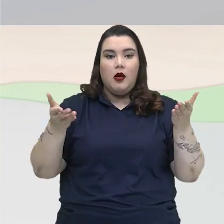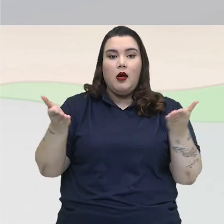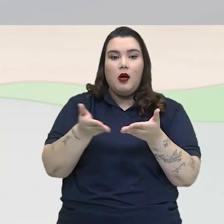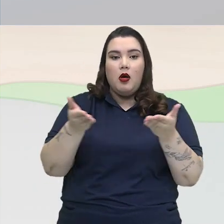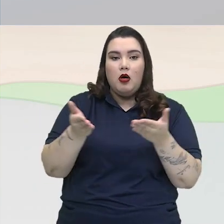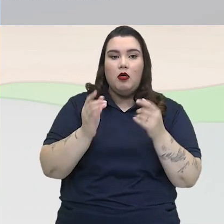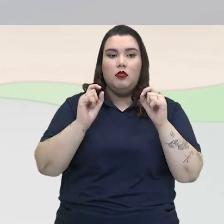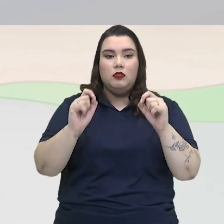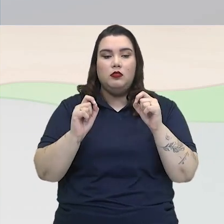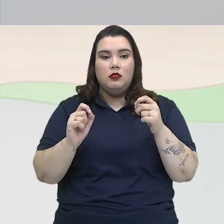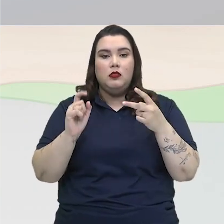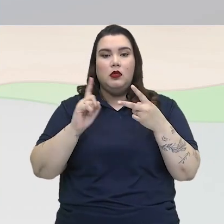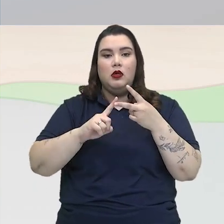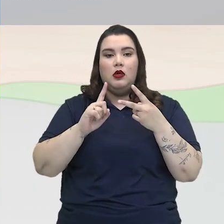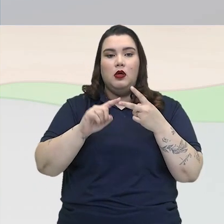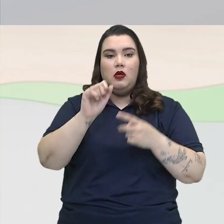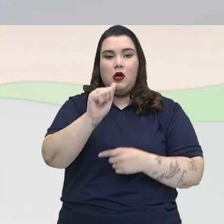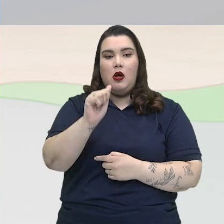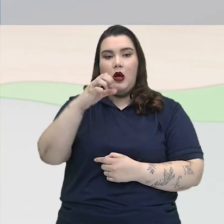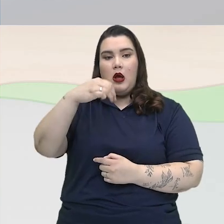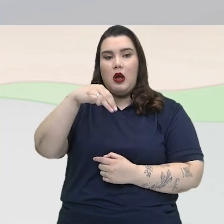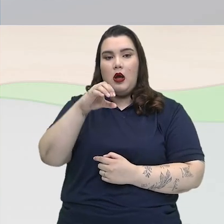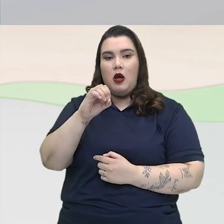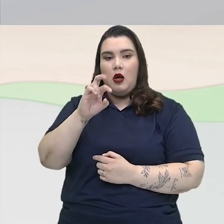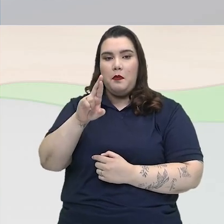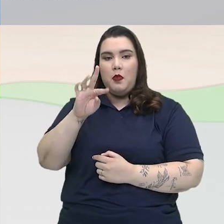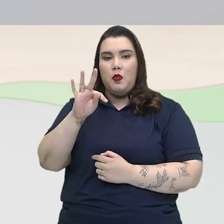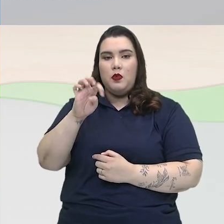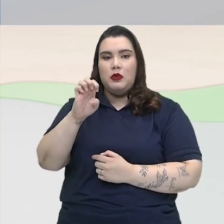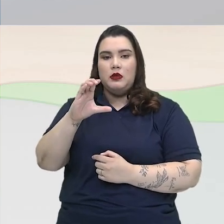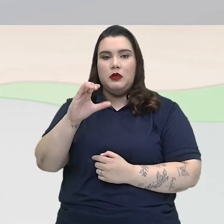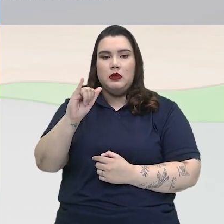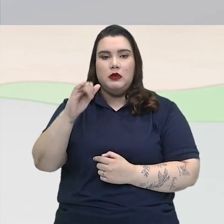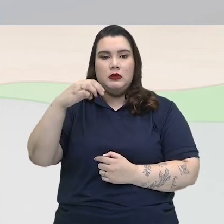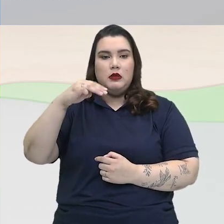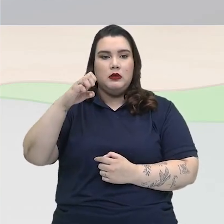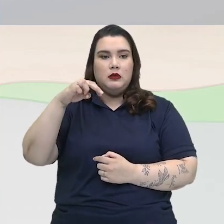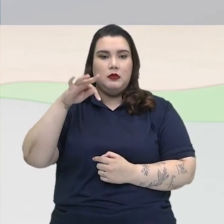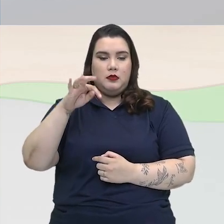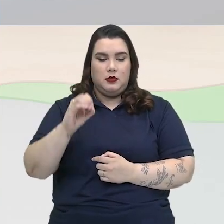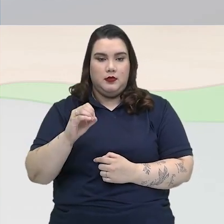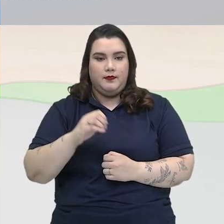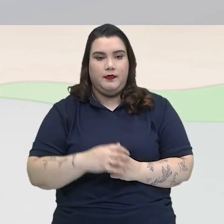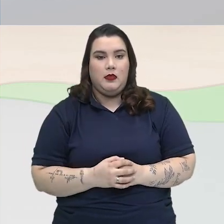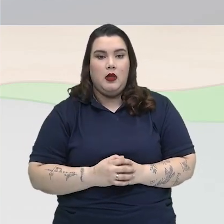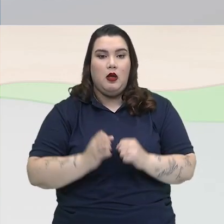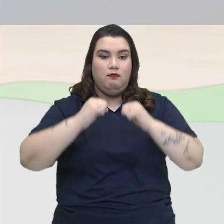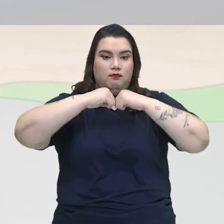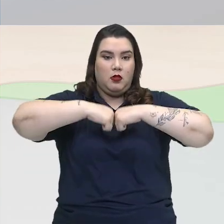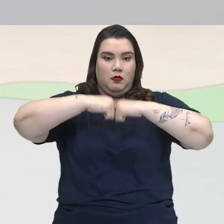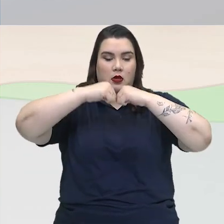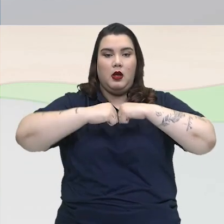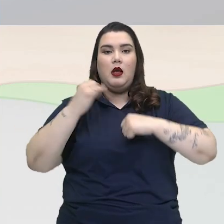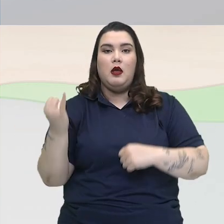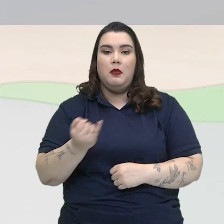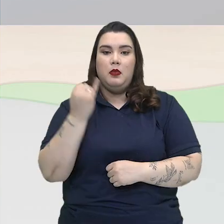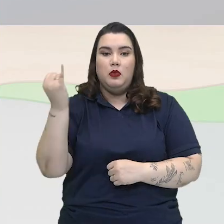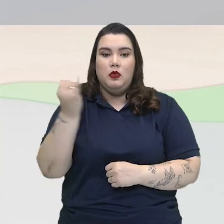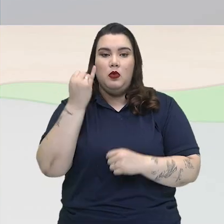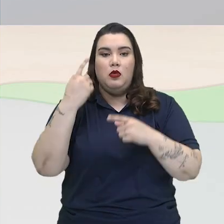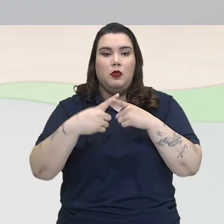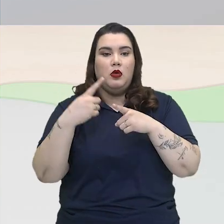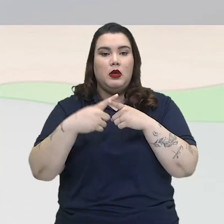vamos ver o quê? A parte do amortecimento. As articulações, elas são muito importantes porque